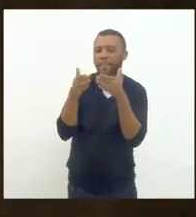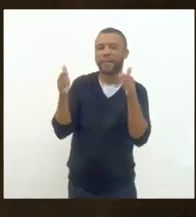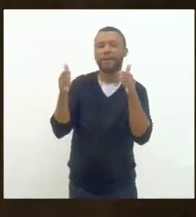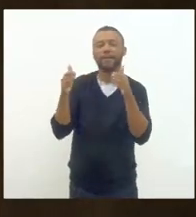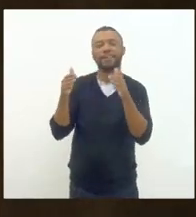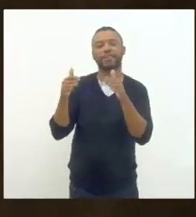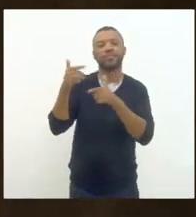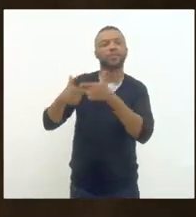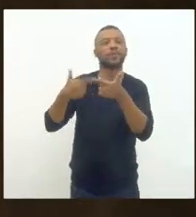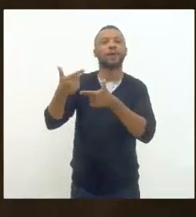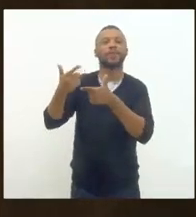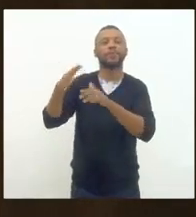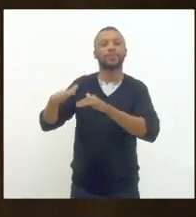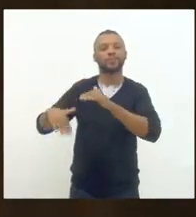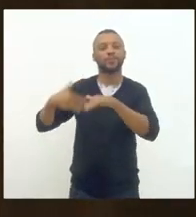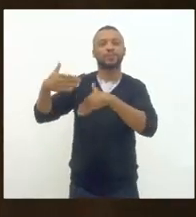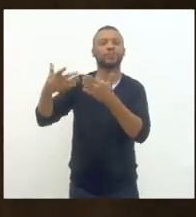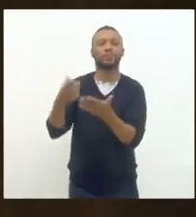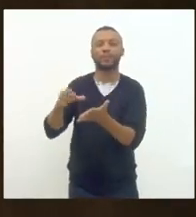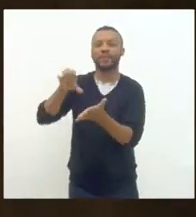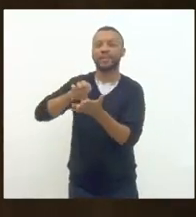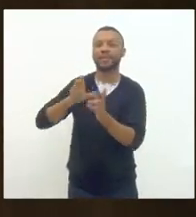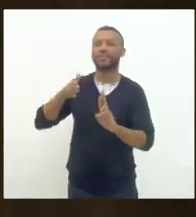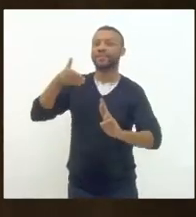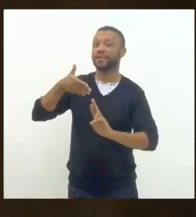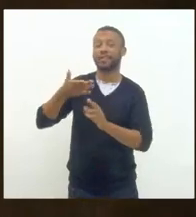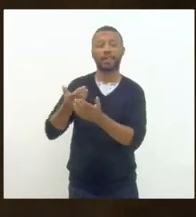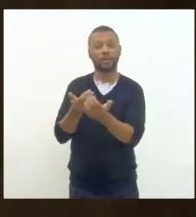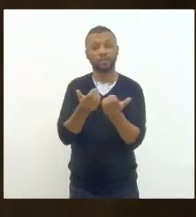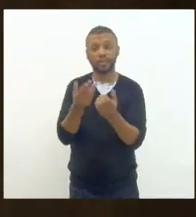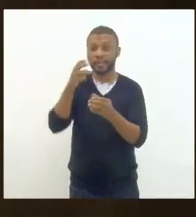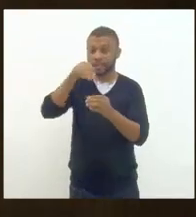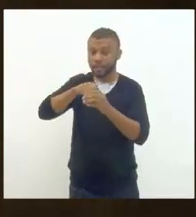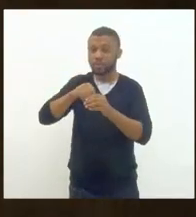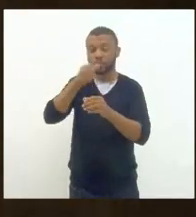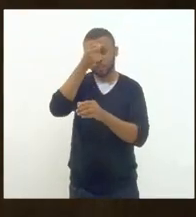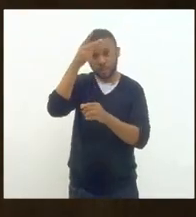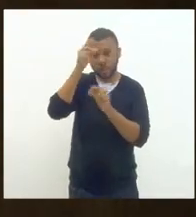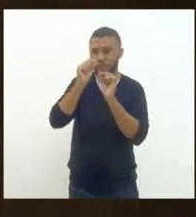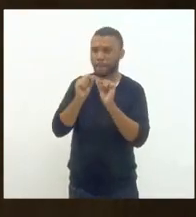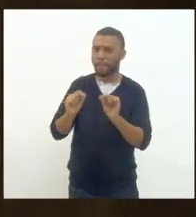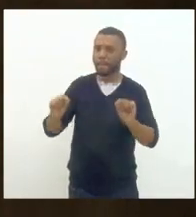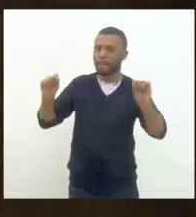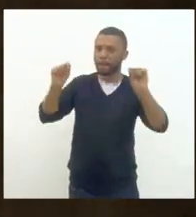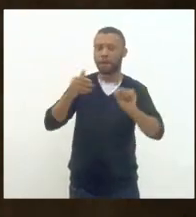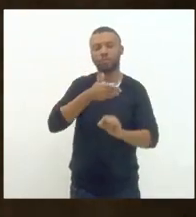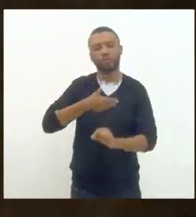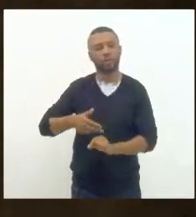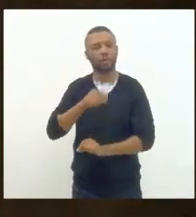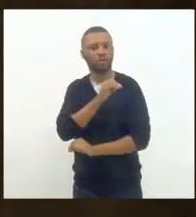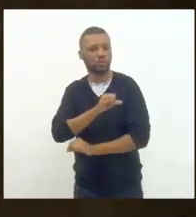desenvolvido pelos Centros de Referência da Juventude nos municípios do Estado do Rio de Janeiro,